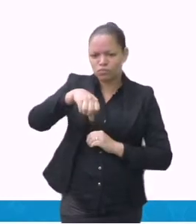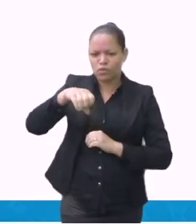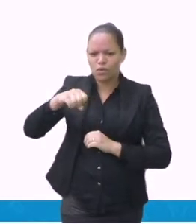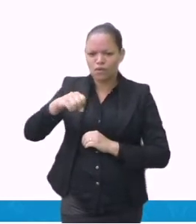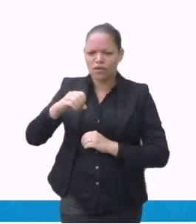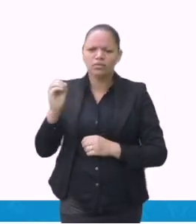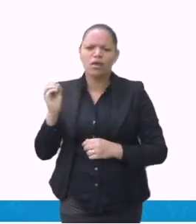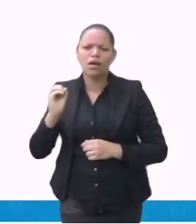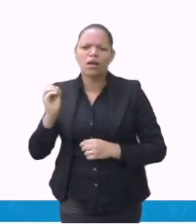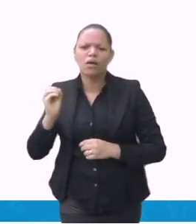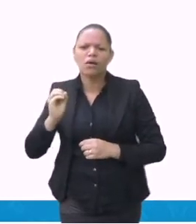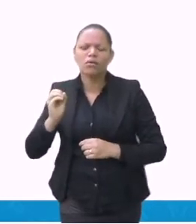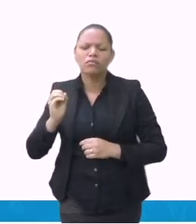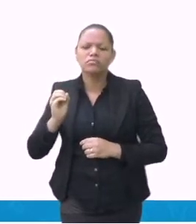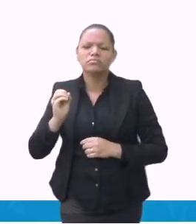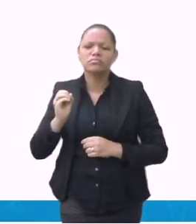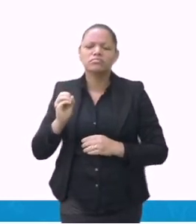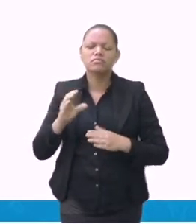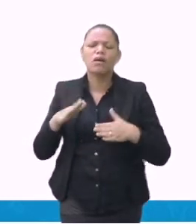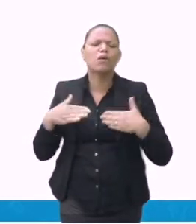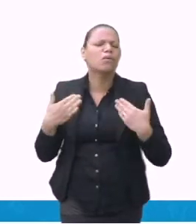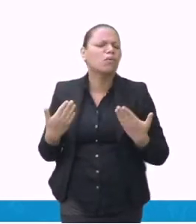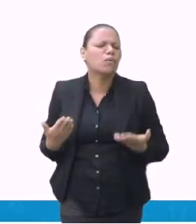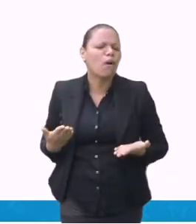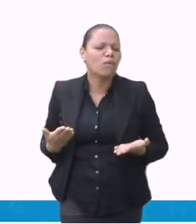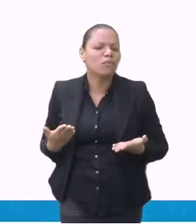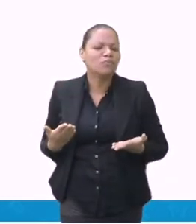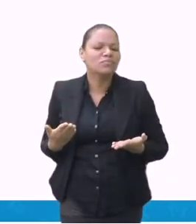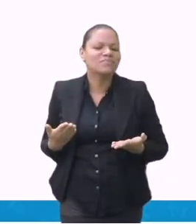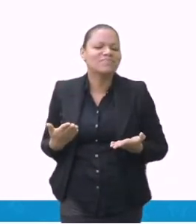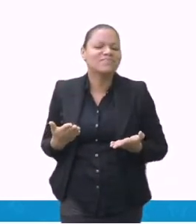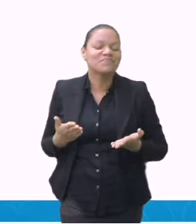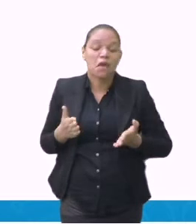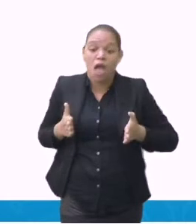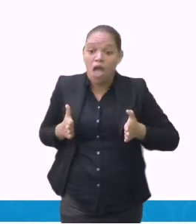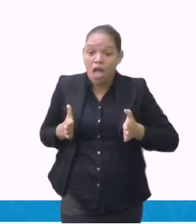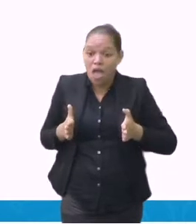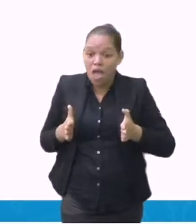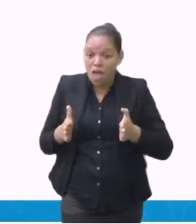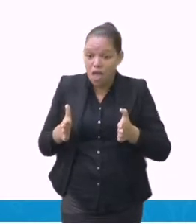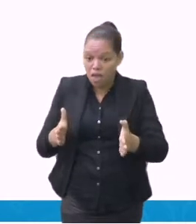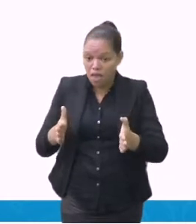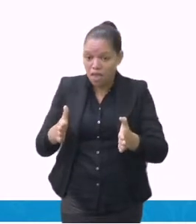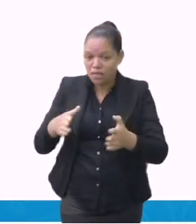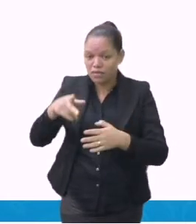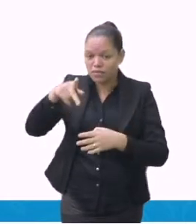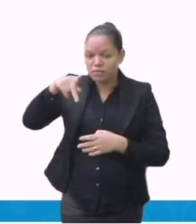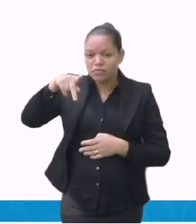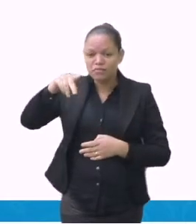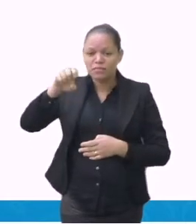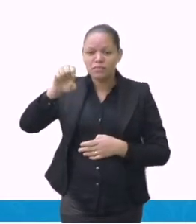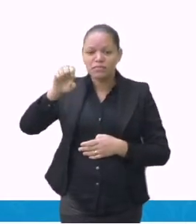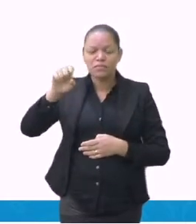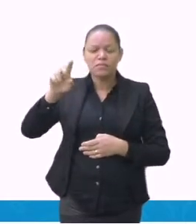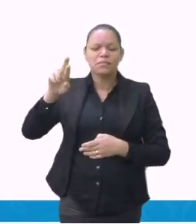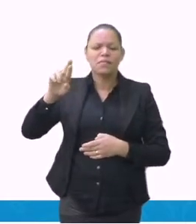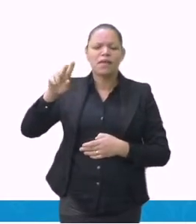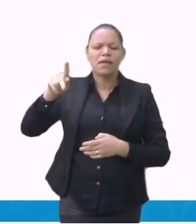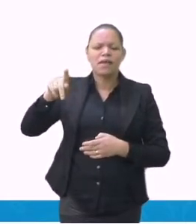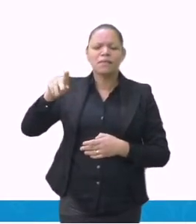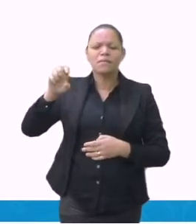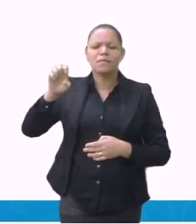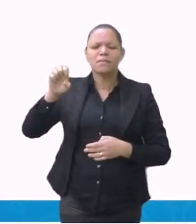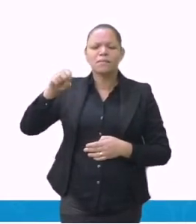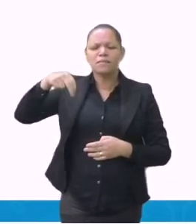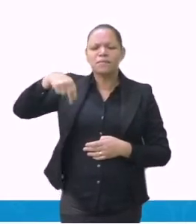São as retas perpendiculares. Retas que possuem todos os